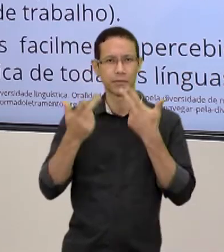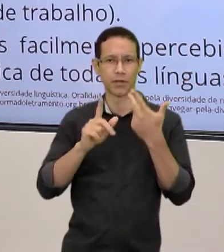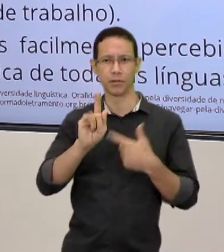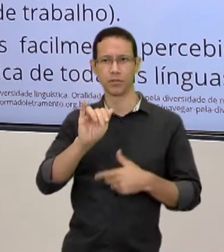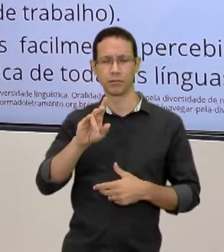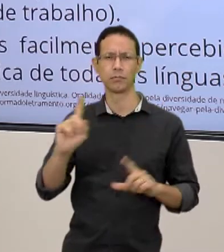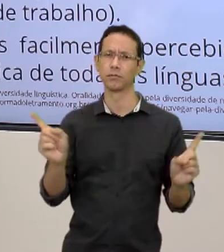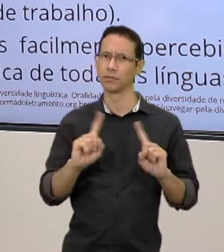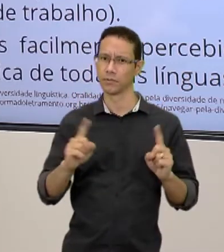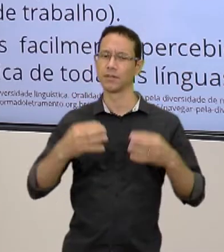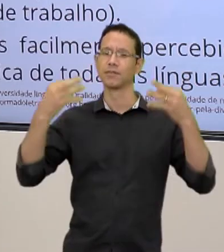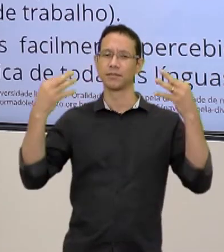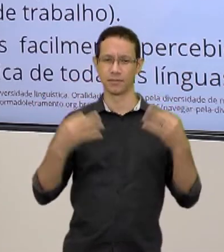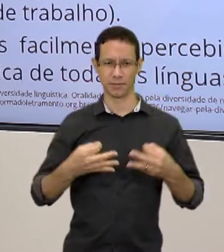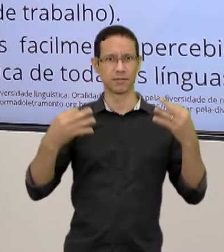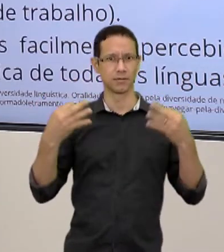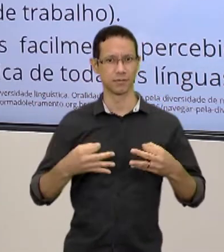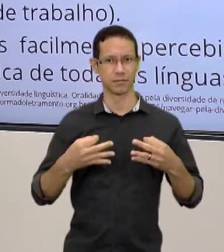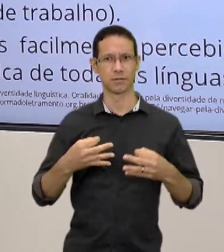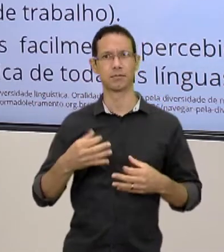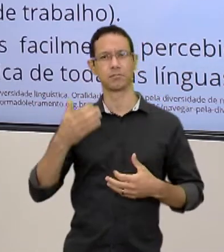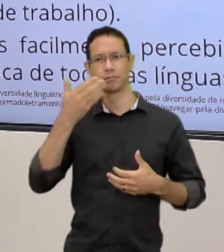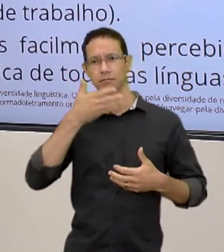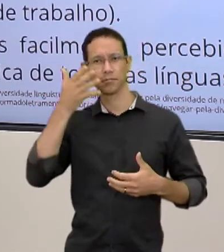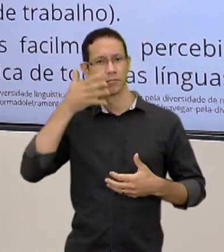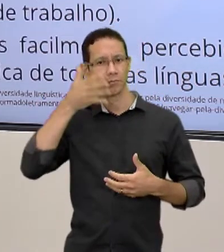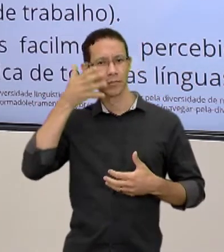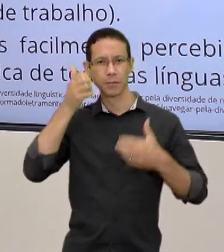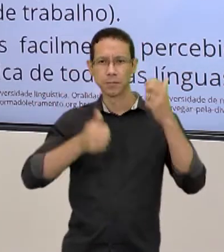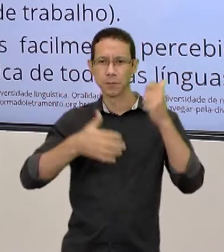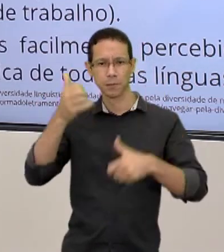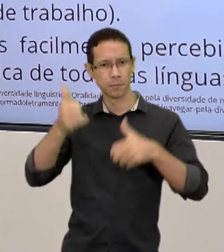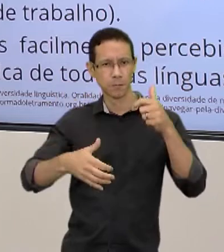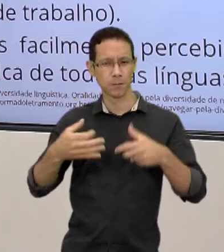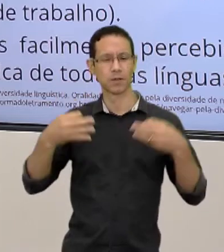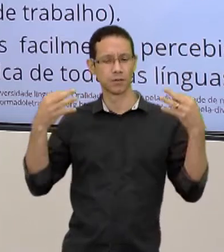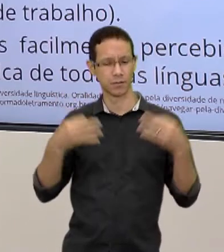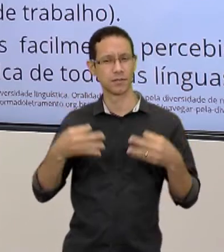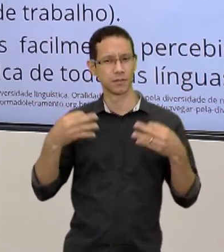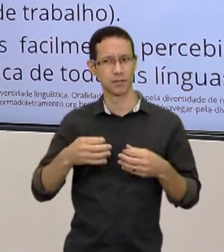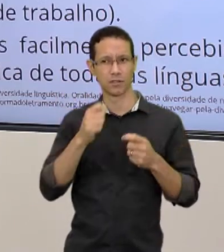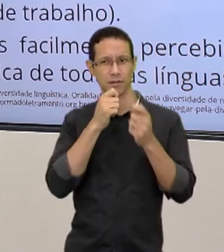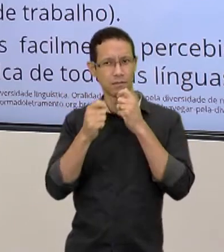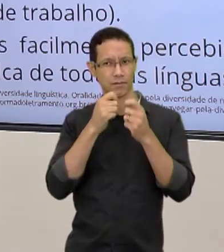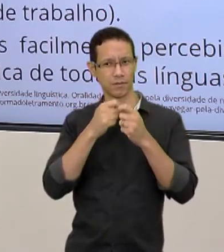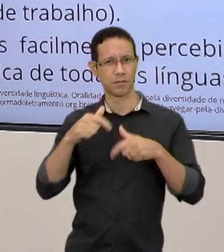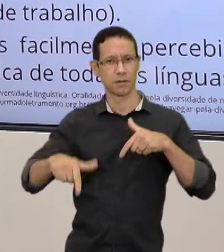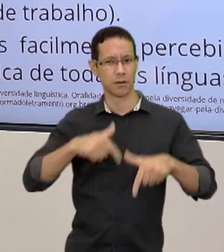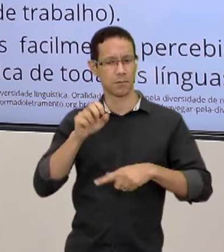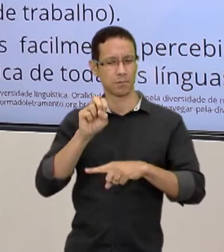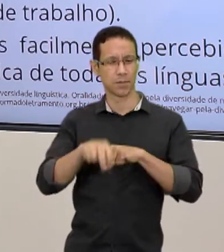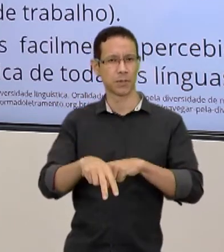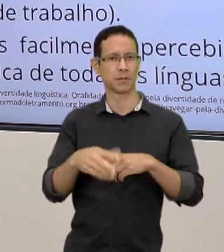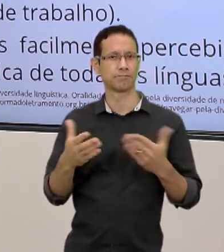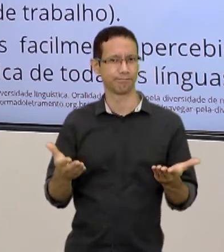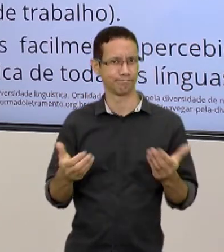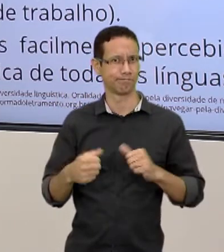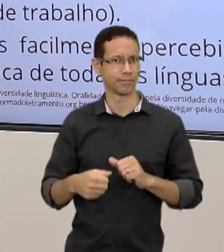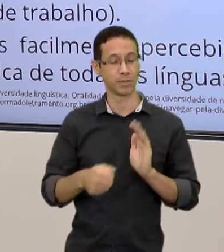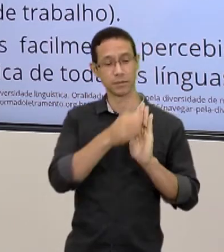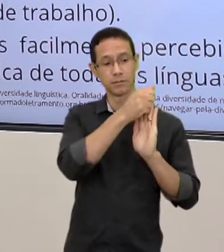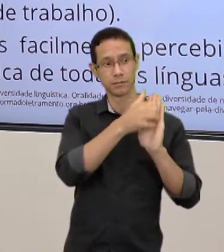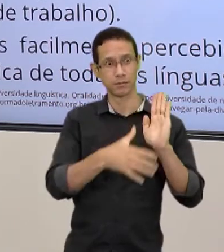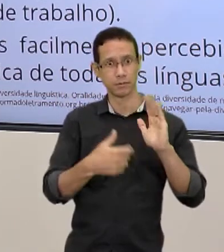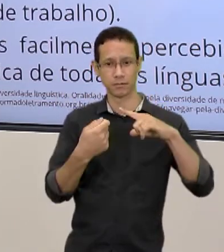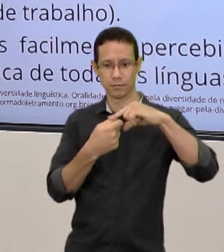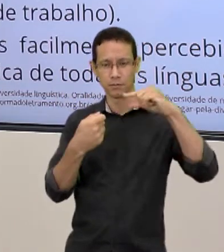formal, porque aquela situação exige uma formalidade, certo? Na produção de um trabalho, né?